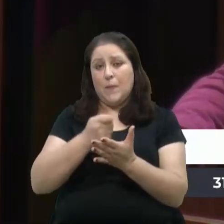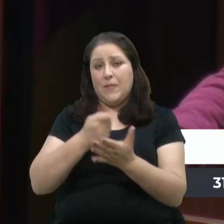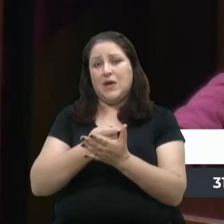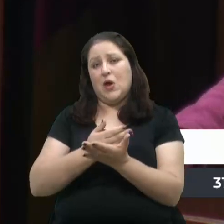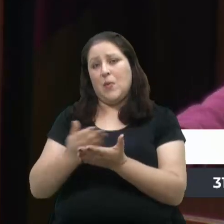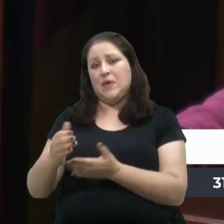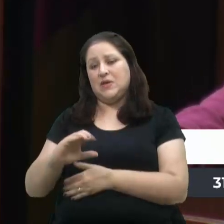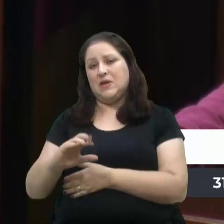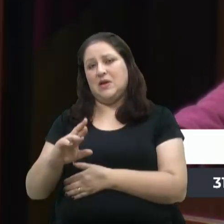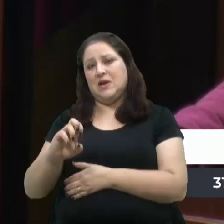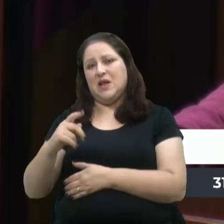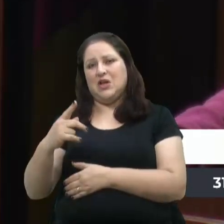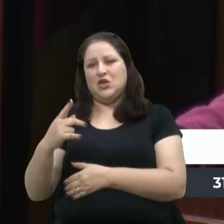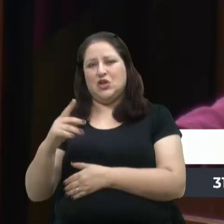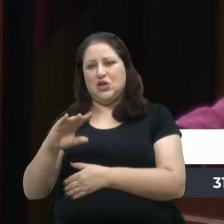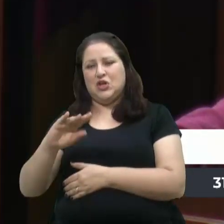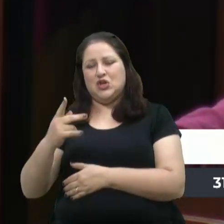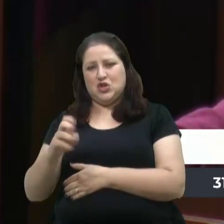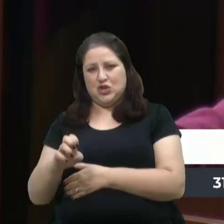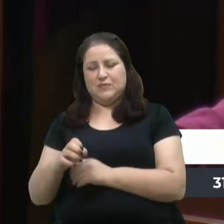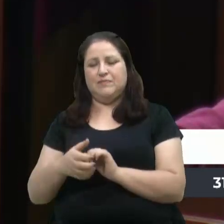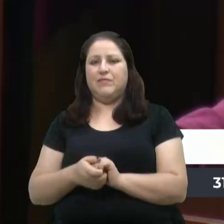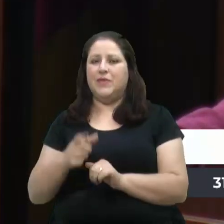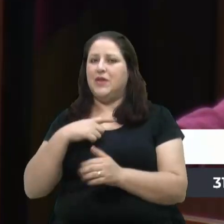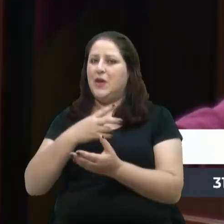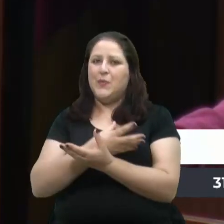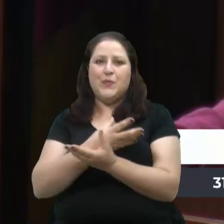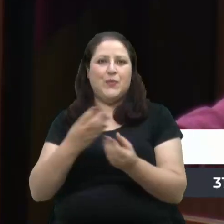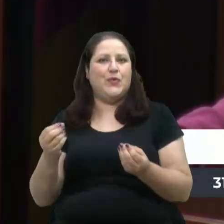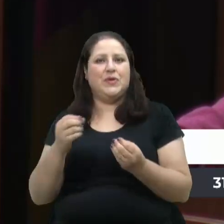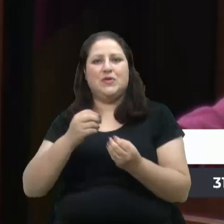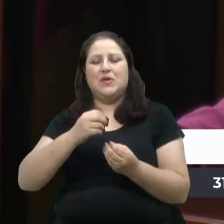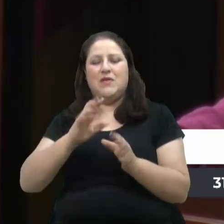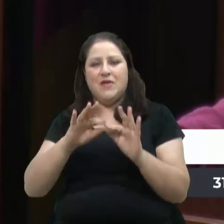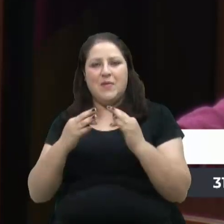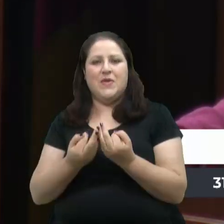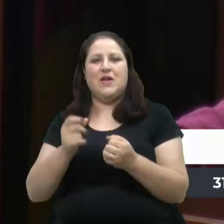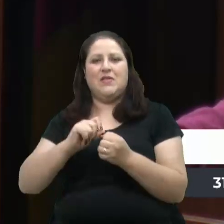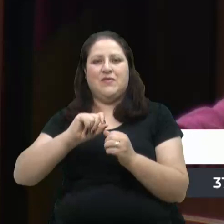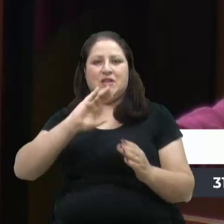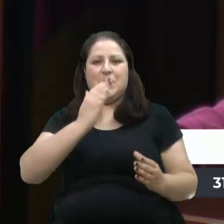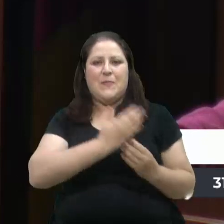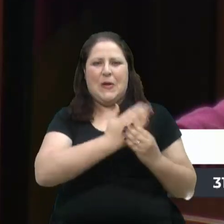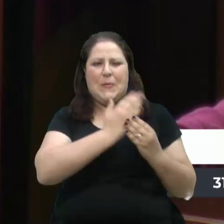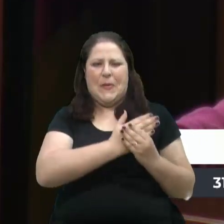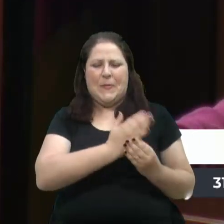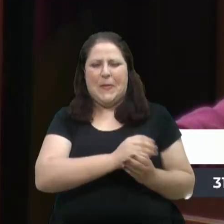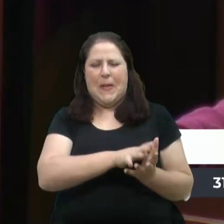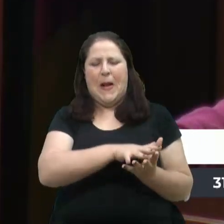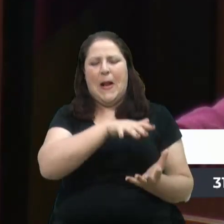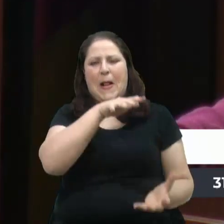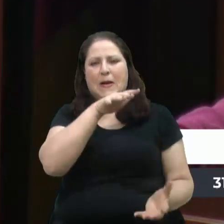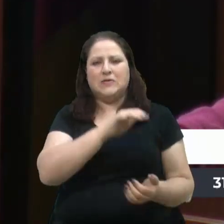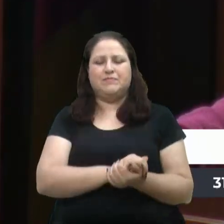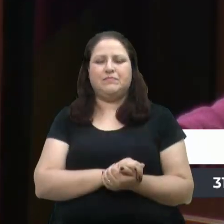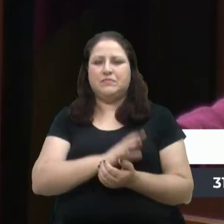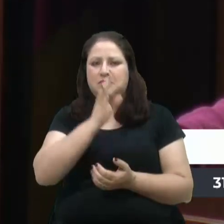pencas de judicialização E aí vereadora Tatiane fixo nós nunca vamos conseguir